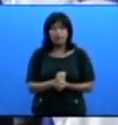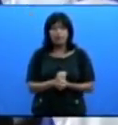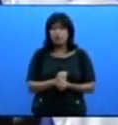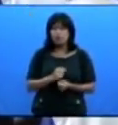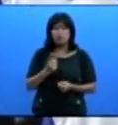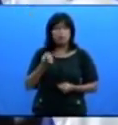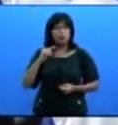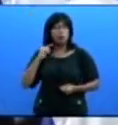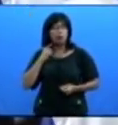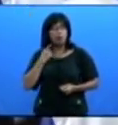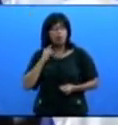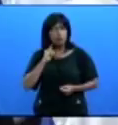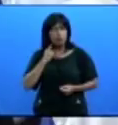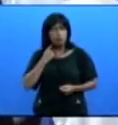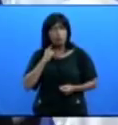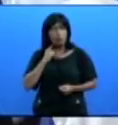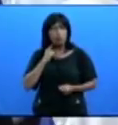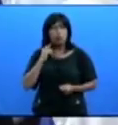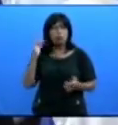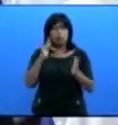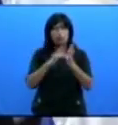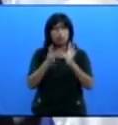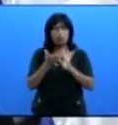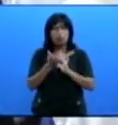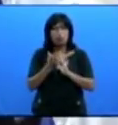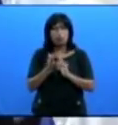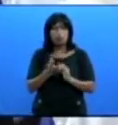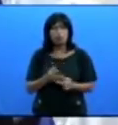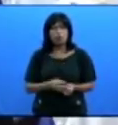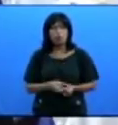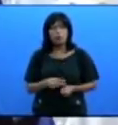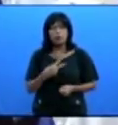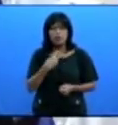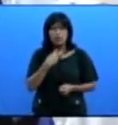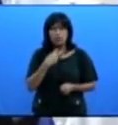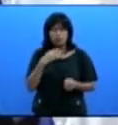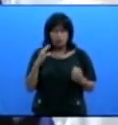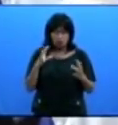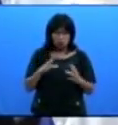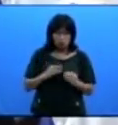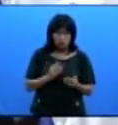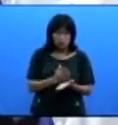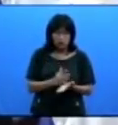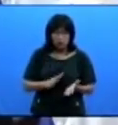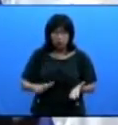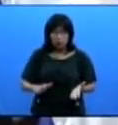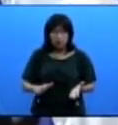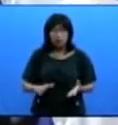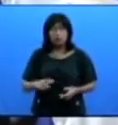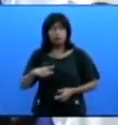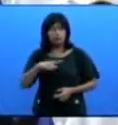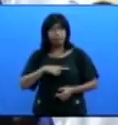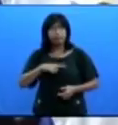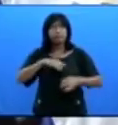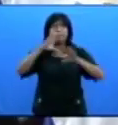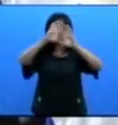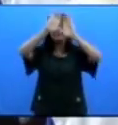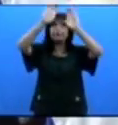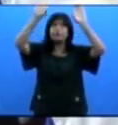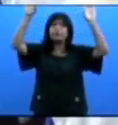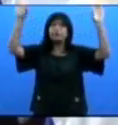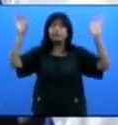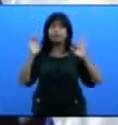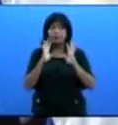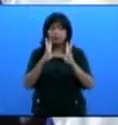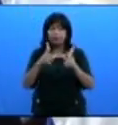incontaminável e que, se não pode murchar, guardada nos céus para vós, dadas nos